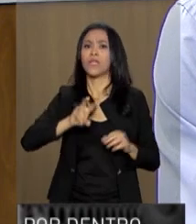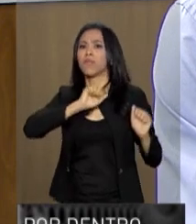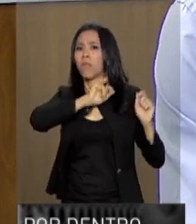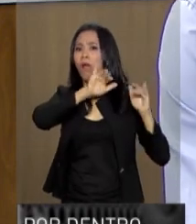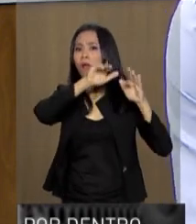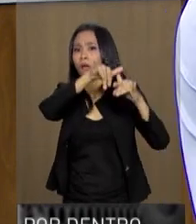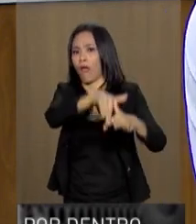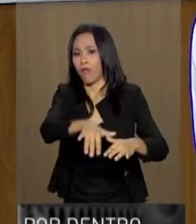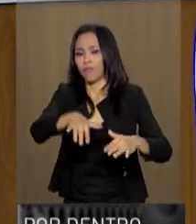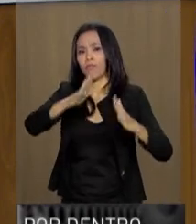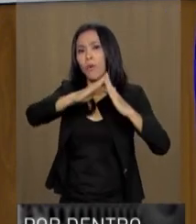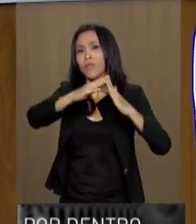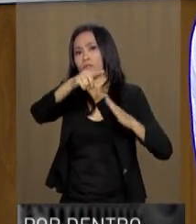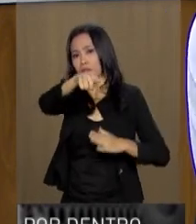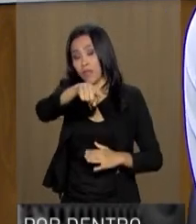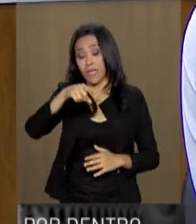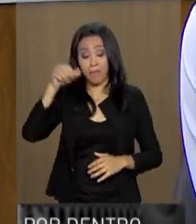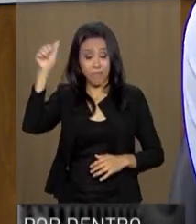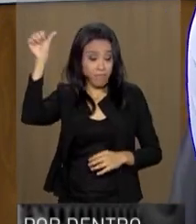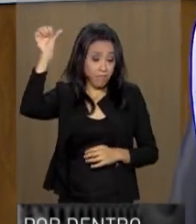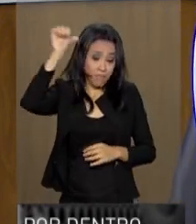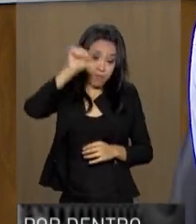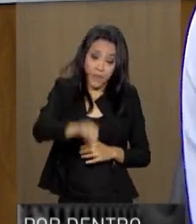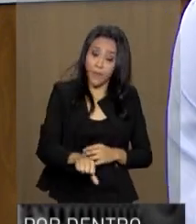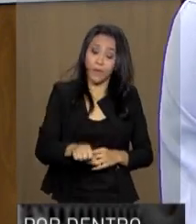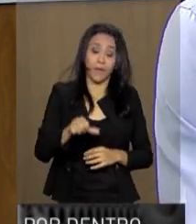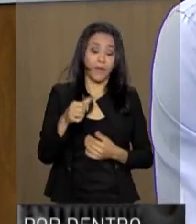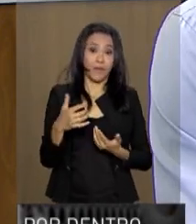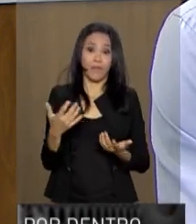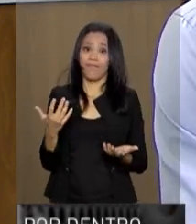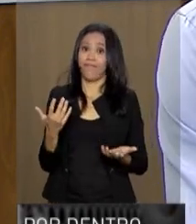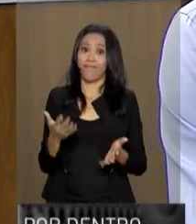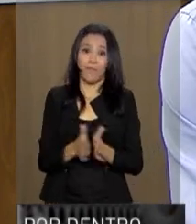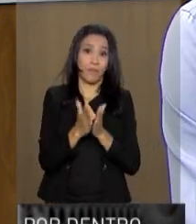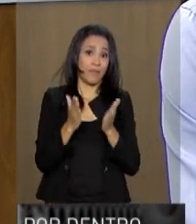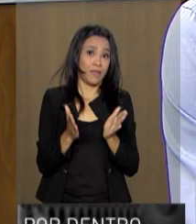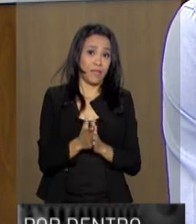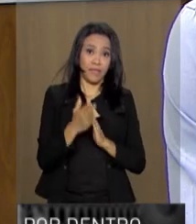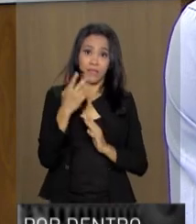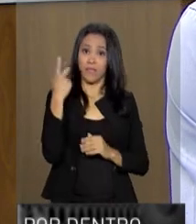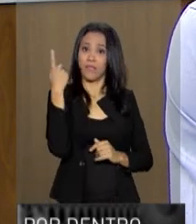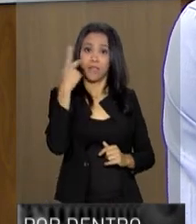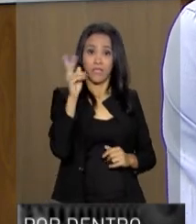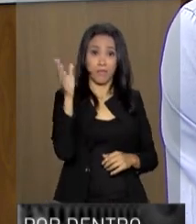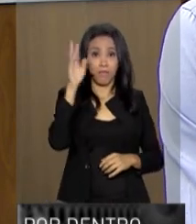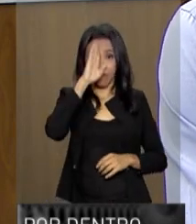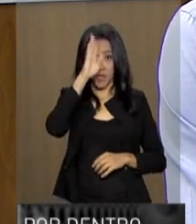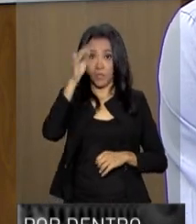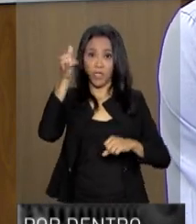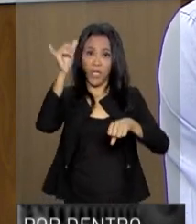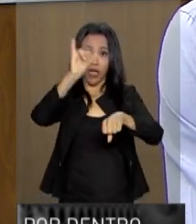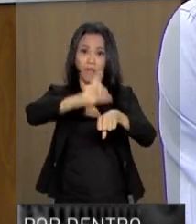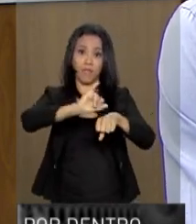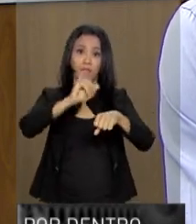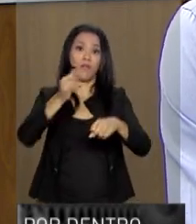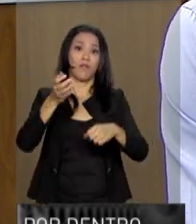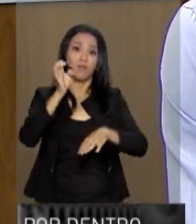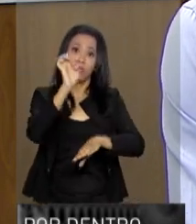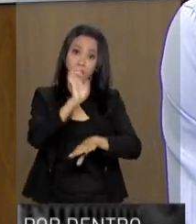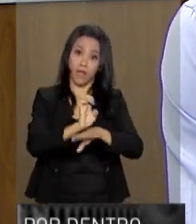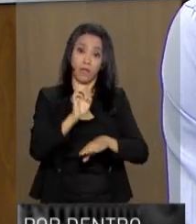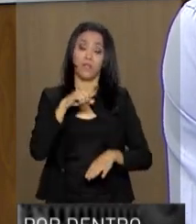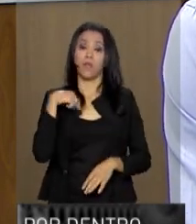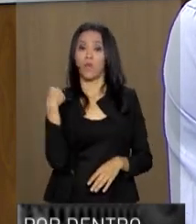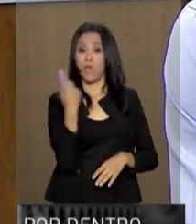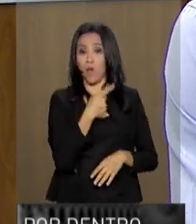piorando ainda mais a situação de pobreza especialmente na capital do estado nós